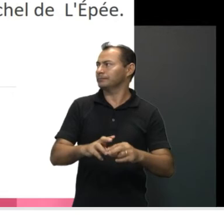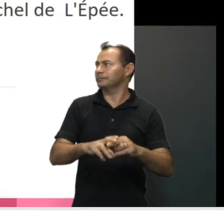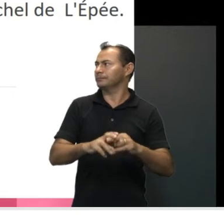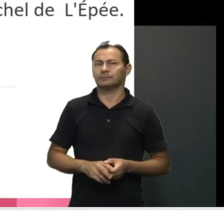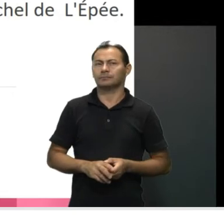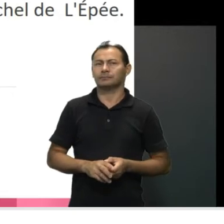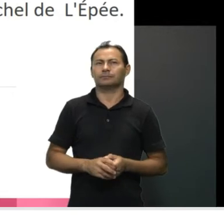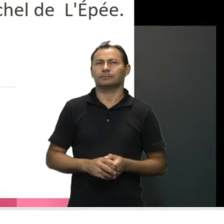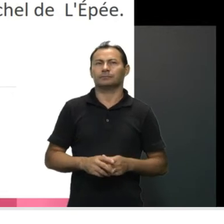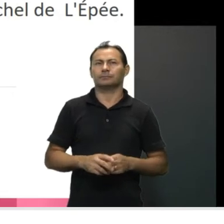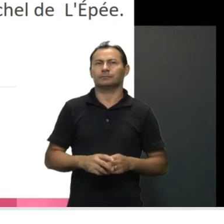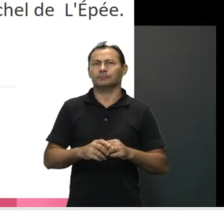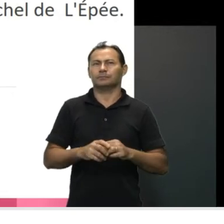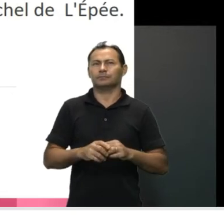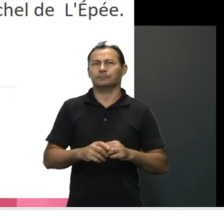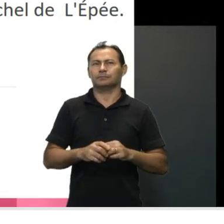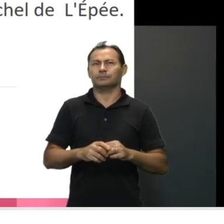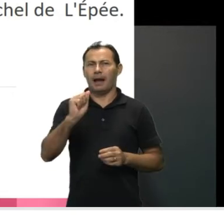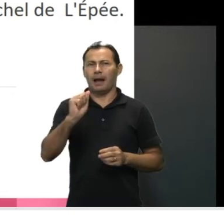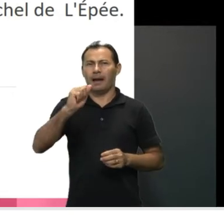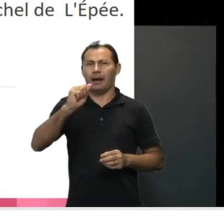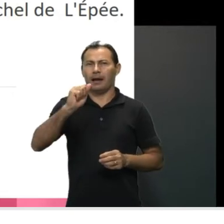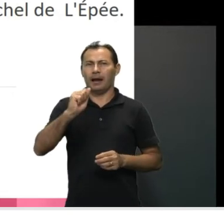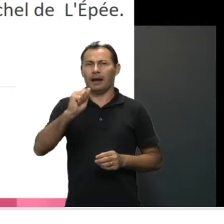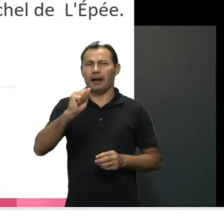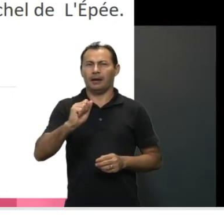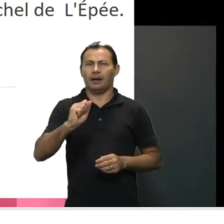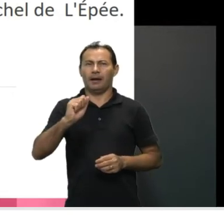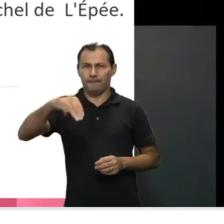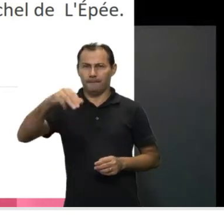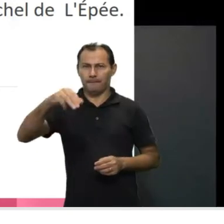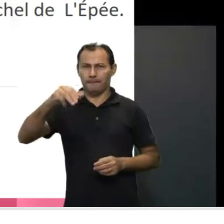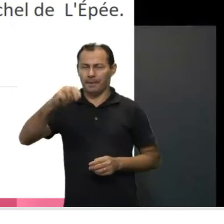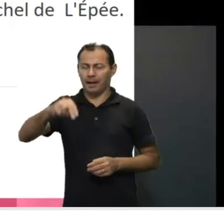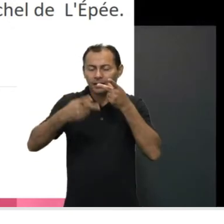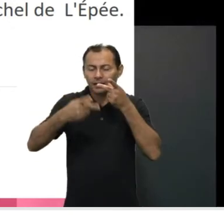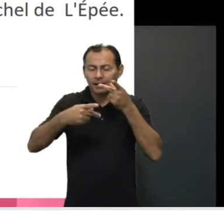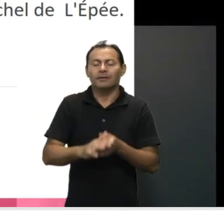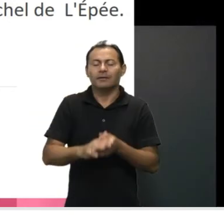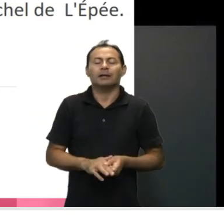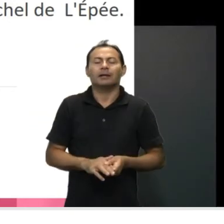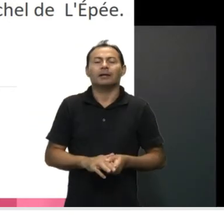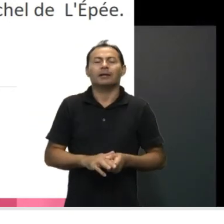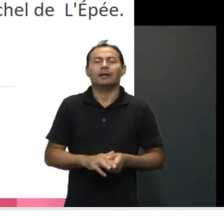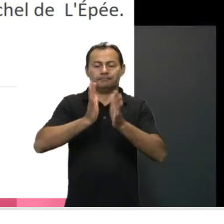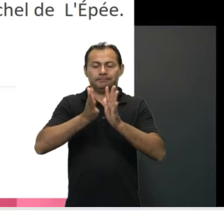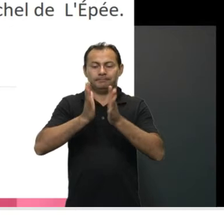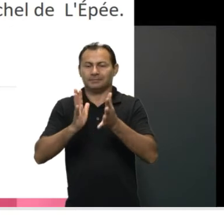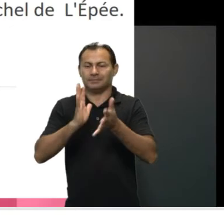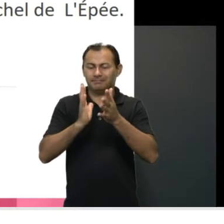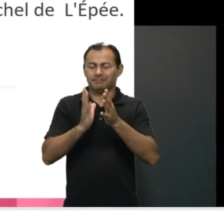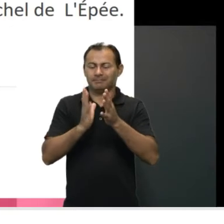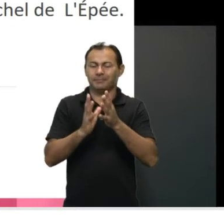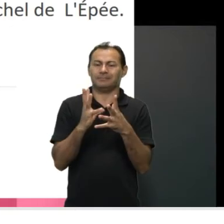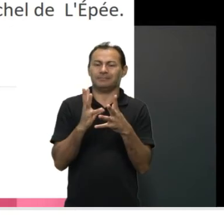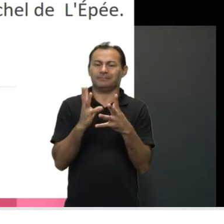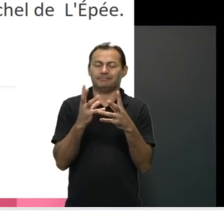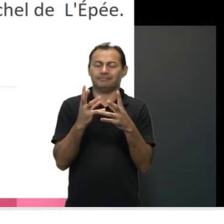tá? E ele dizia que a língua de sinais poderia atrofiar a mente dos surdos. Então,